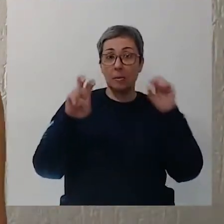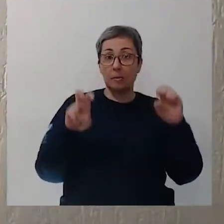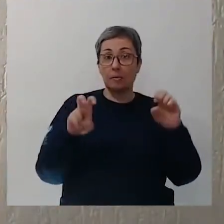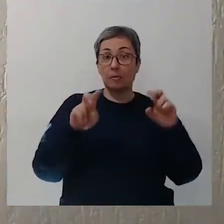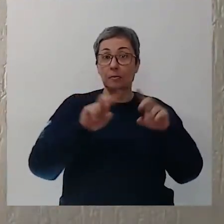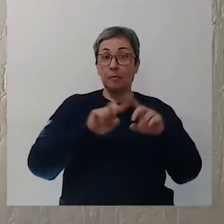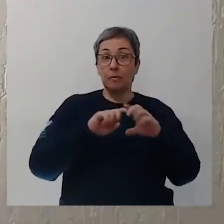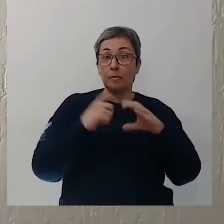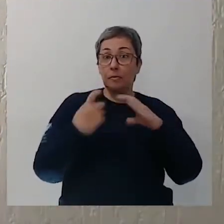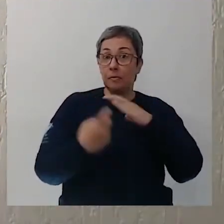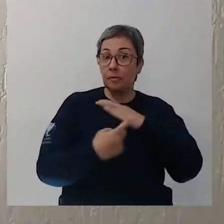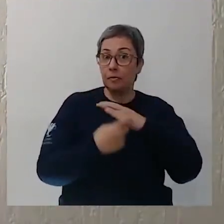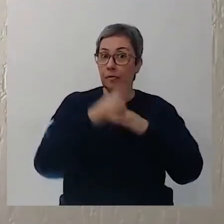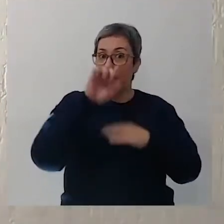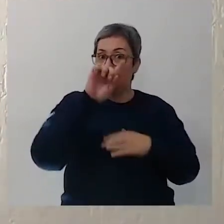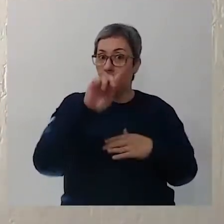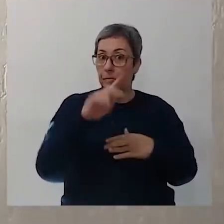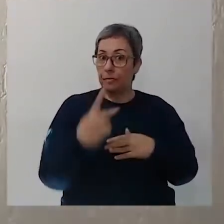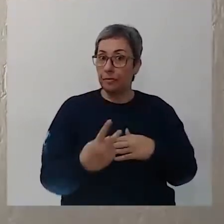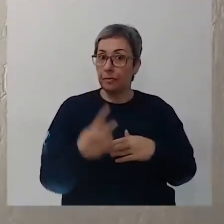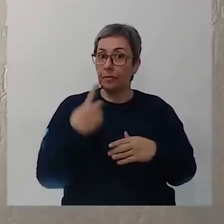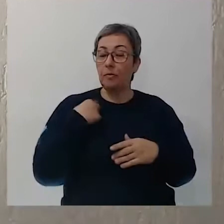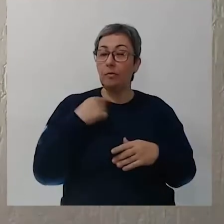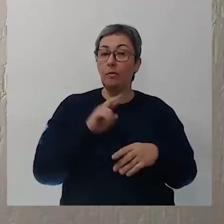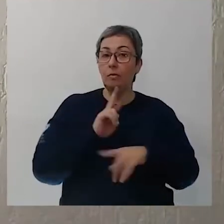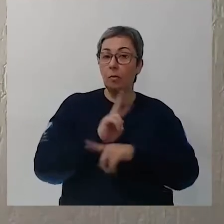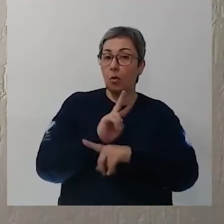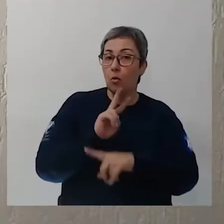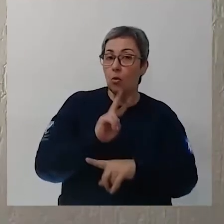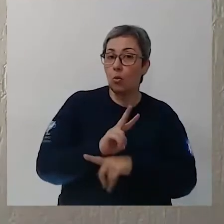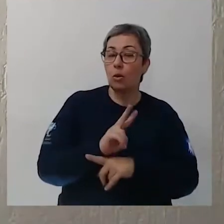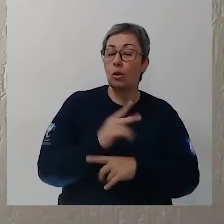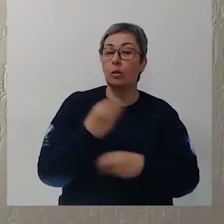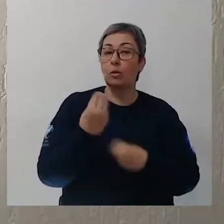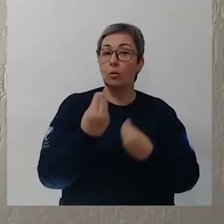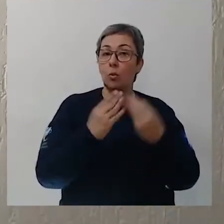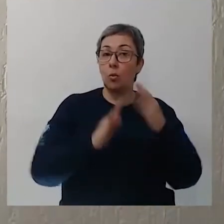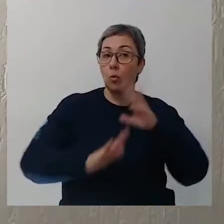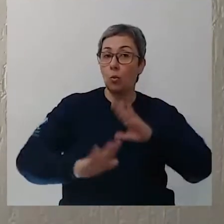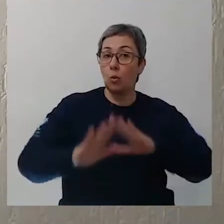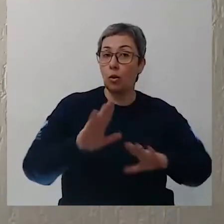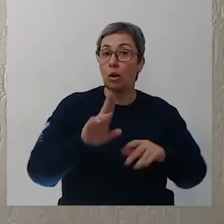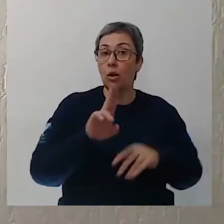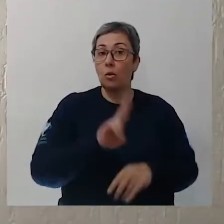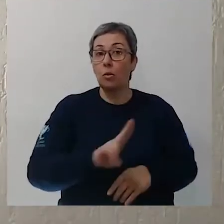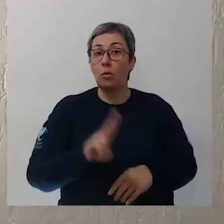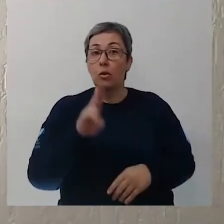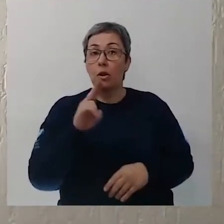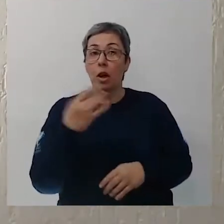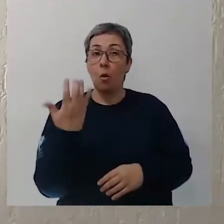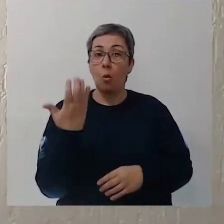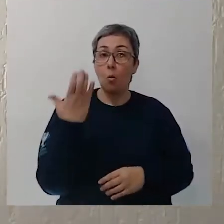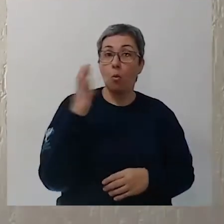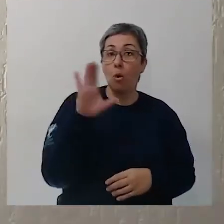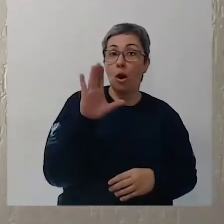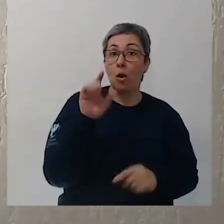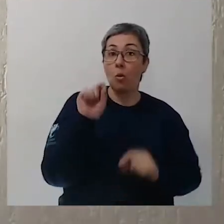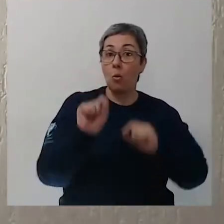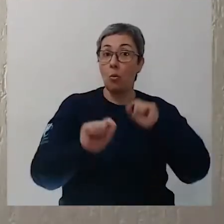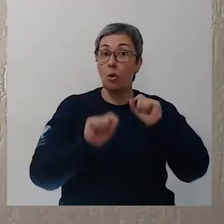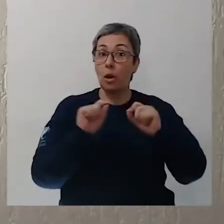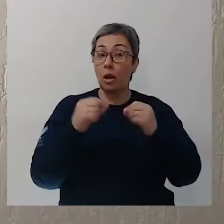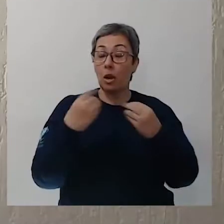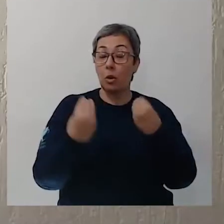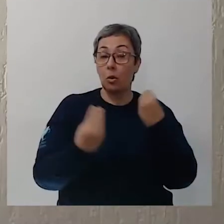sociais e direitos humanos, vocês se lembram, né? Os cuidados a utilizá-las e sobre o que e quando publicar, a gente afirmou que